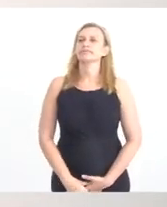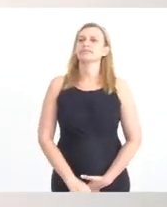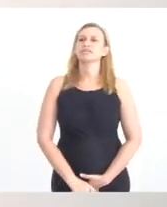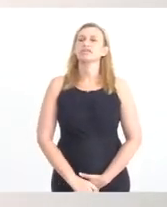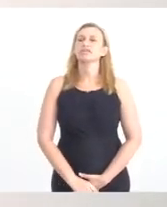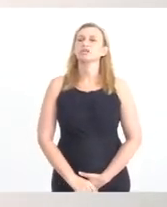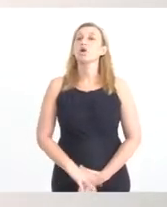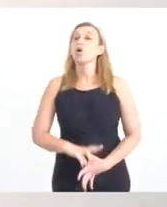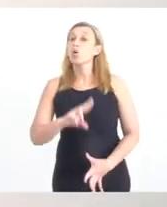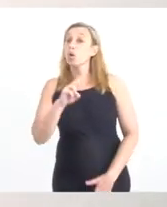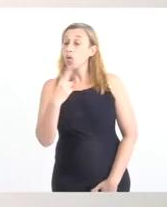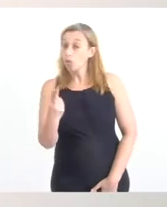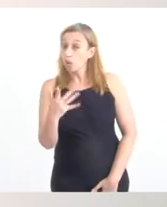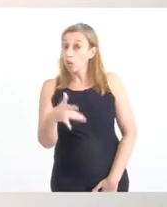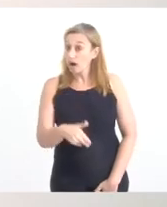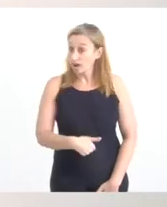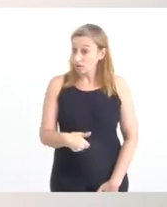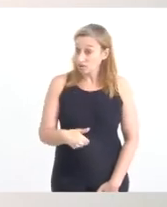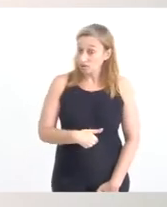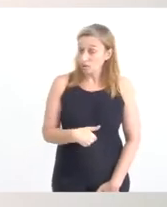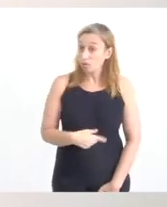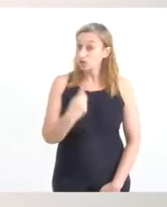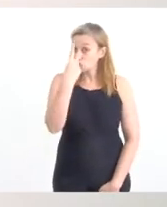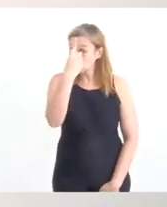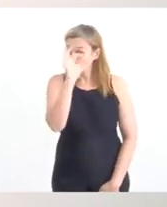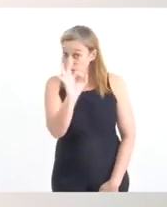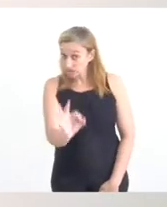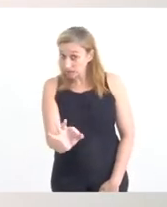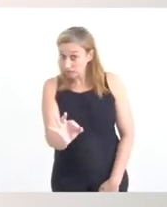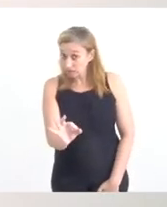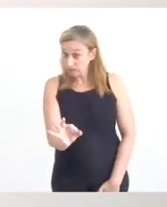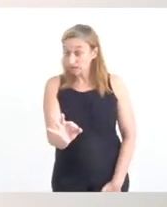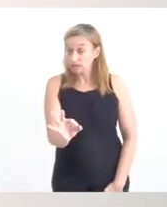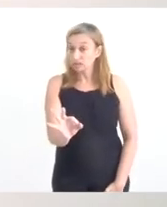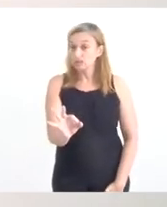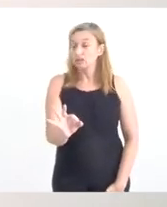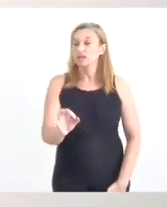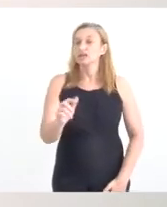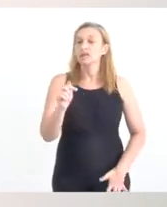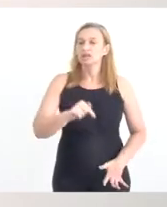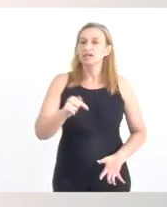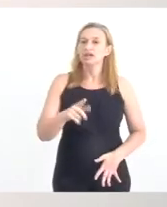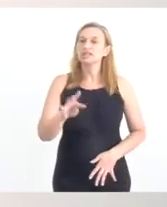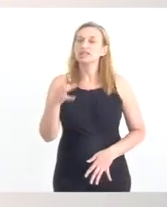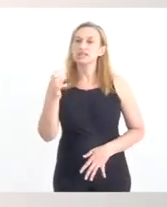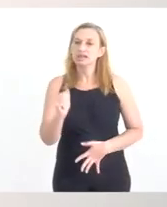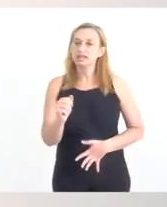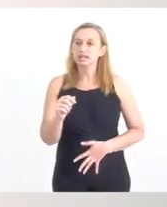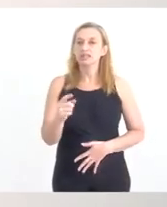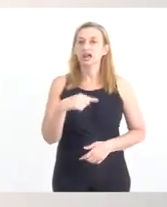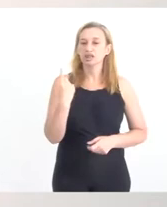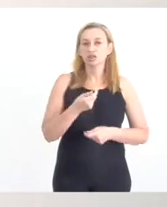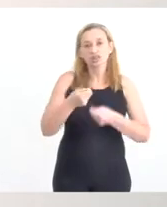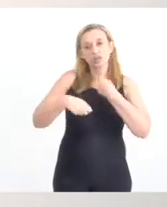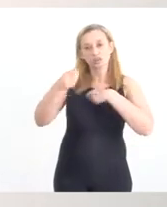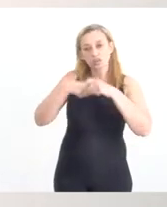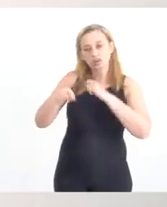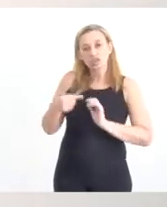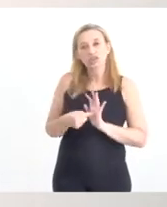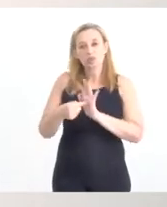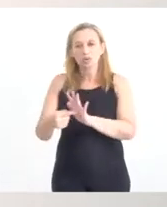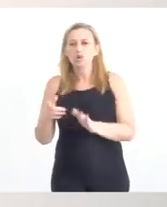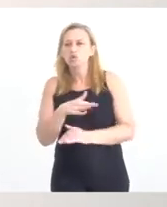e o a fome né E se um por cento e aqui são da clientela Nossa economista que